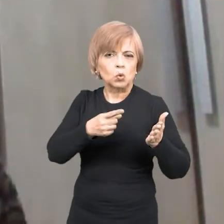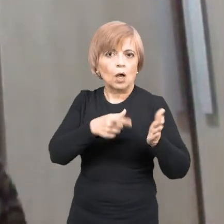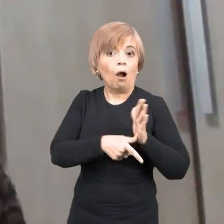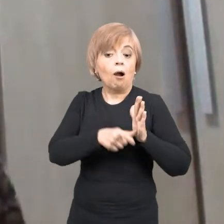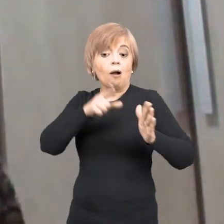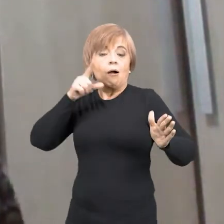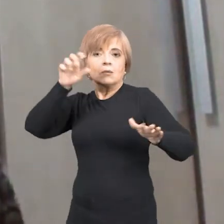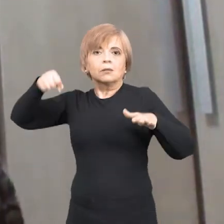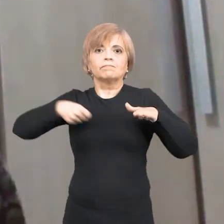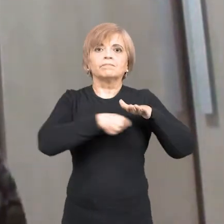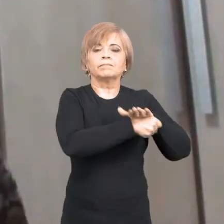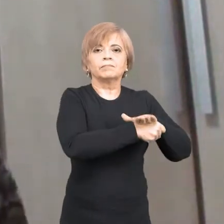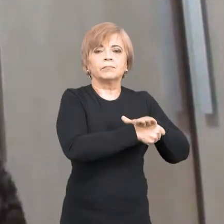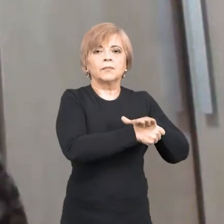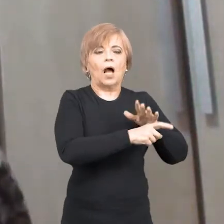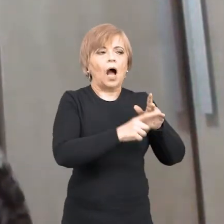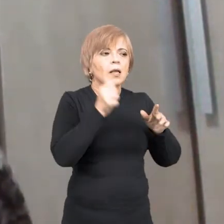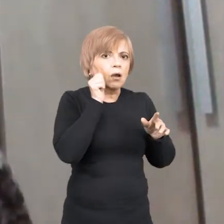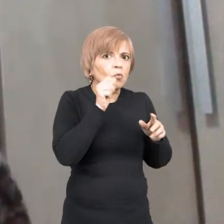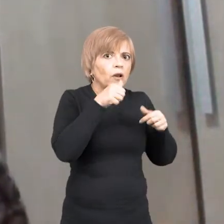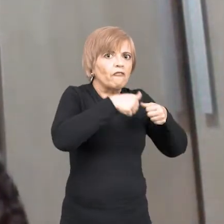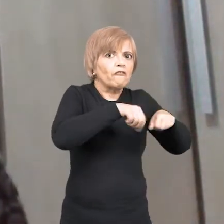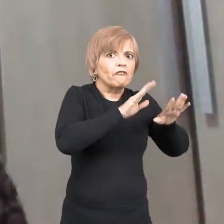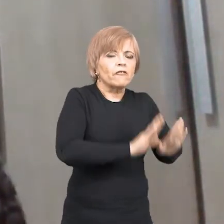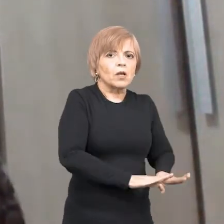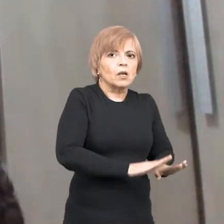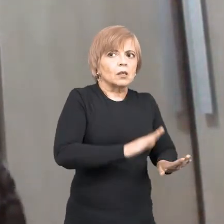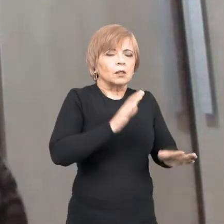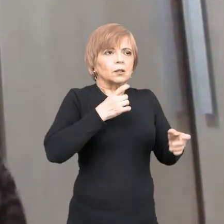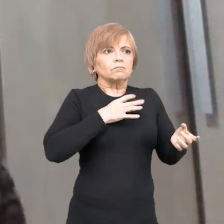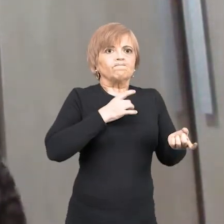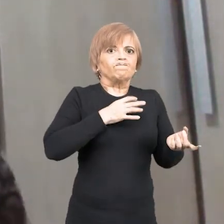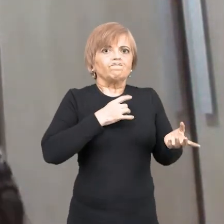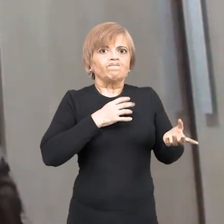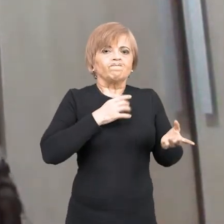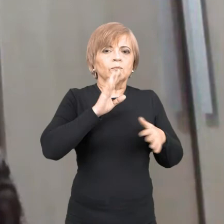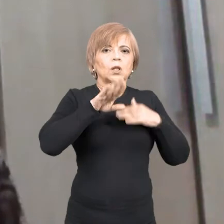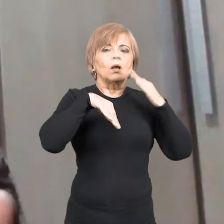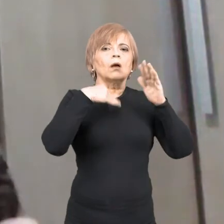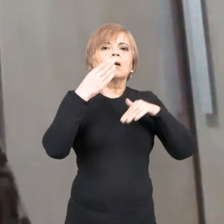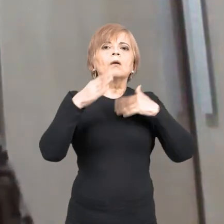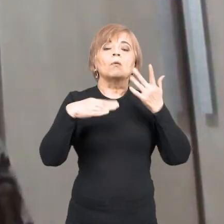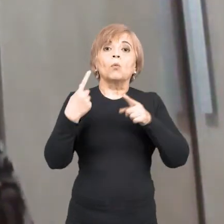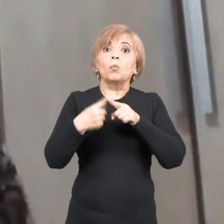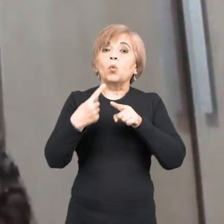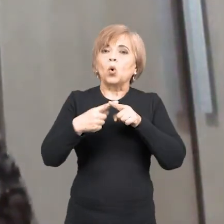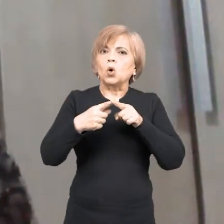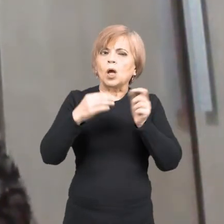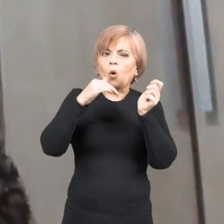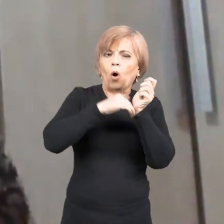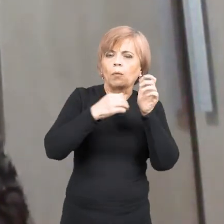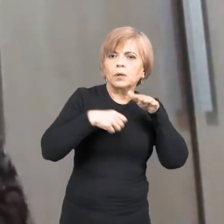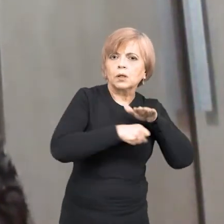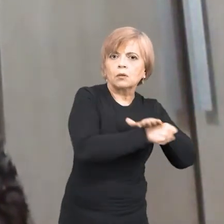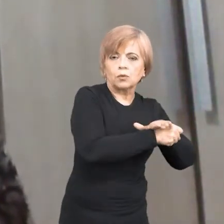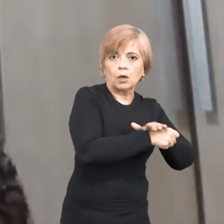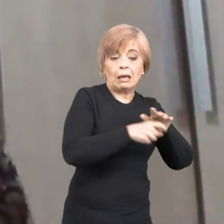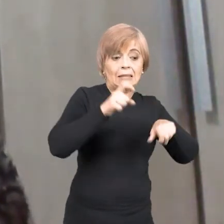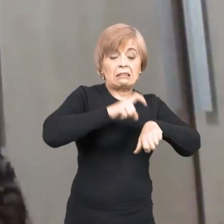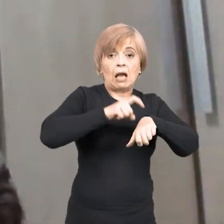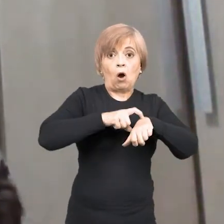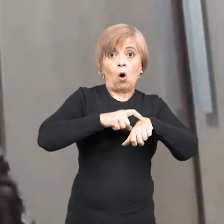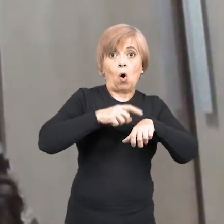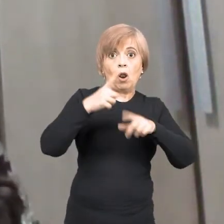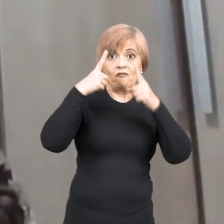um registro de ocorrência. Isso é muito importante que se diga. Não é? O abrigamento sigiloso da mulher em situação